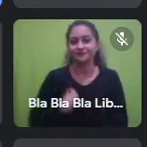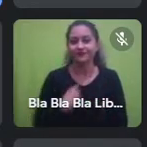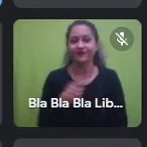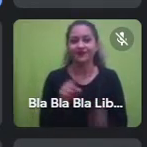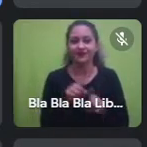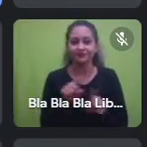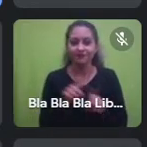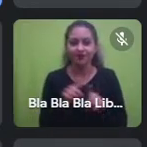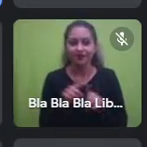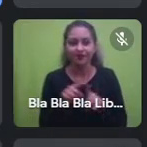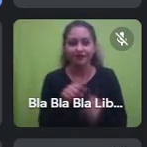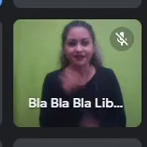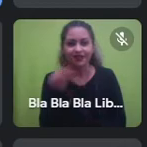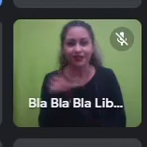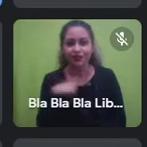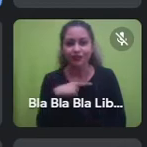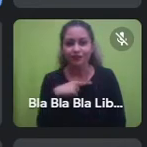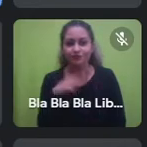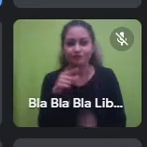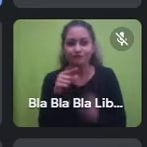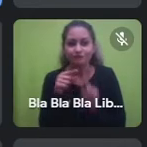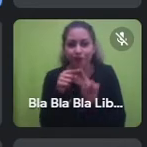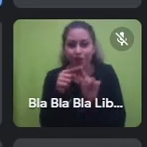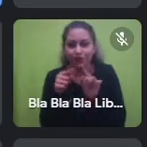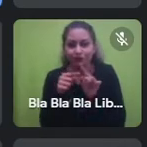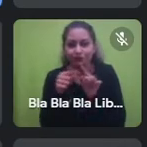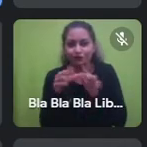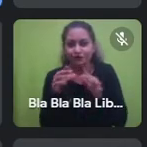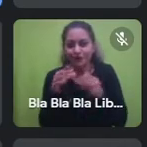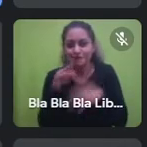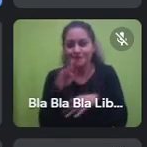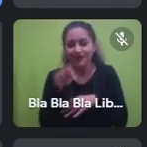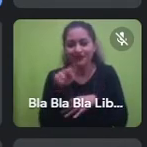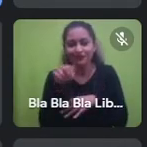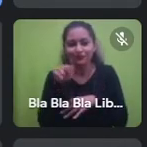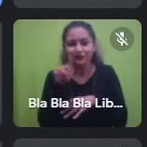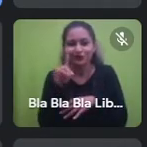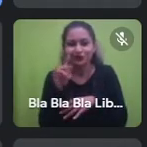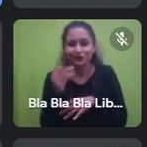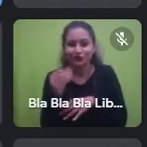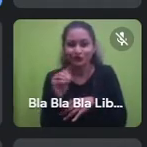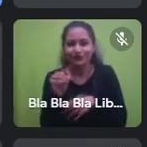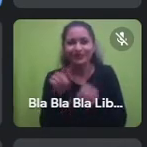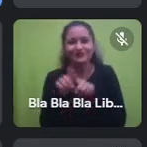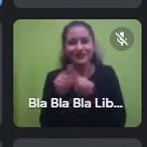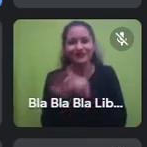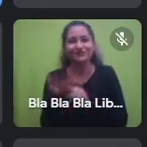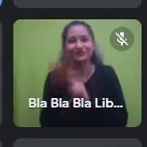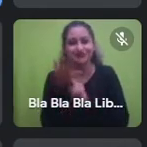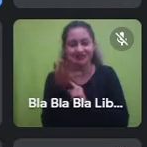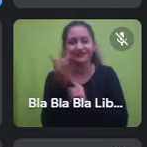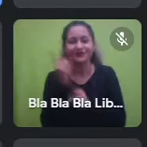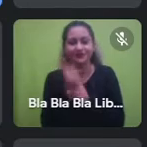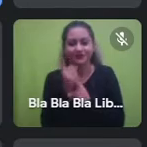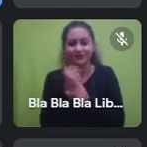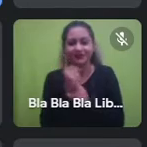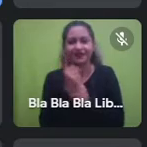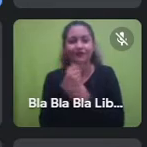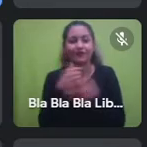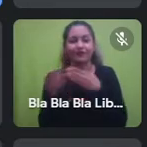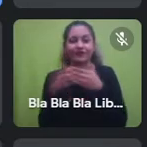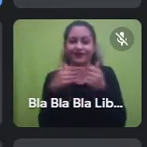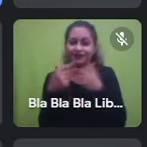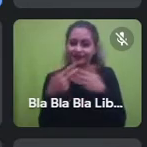Manelzinho Barrigudinho, lá no rio Paraupebas, também ajudando a gente a encontrar qualquer coisa,